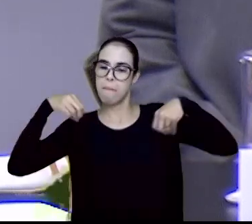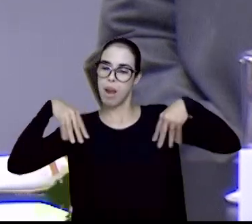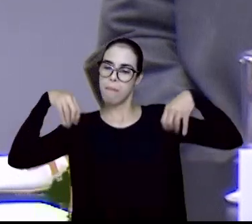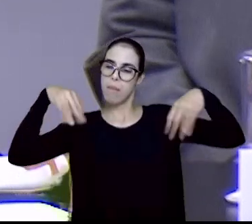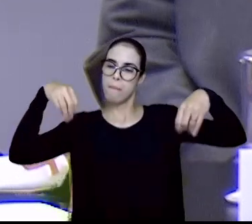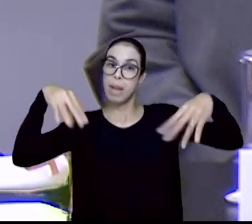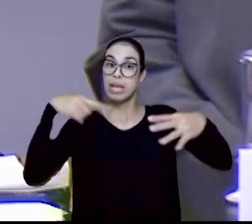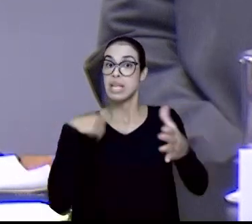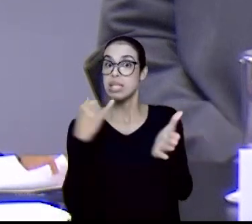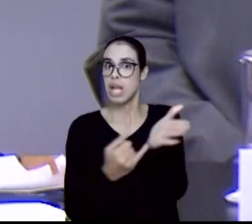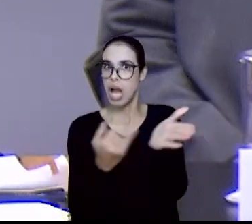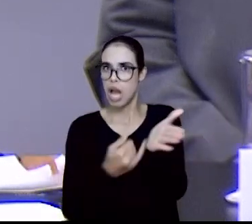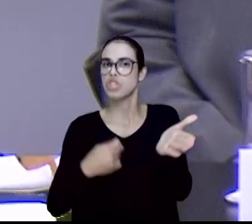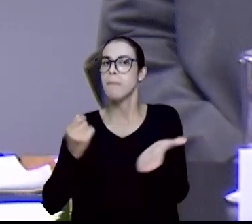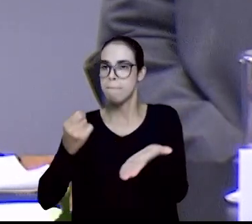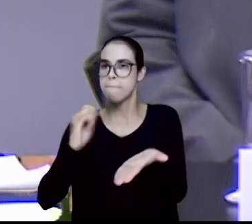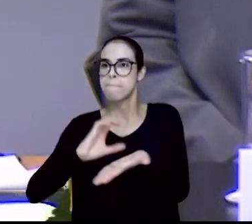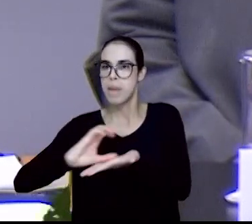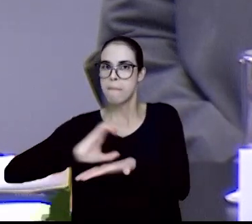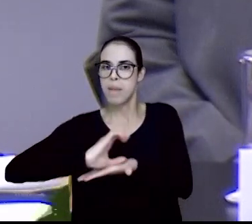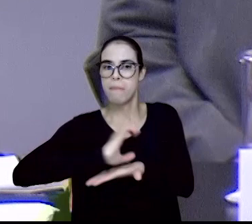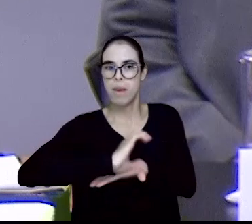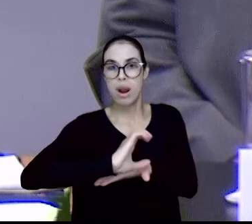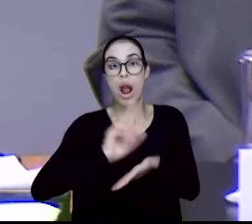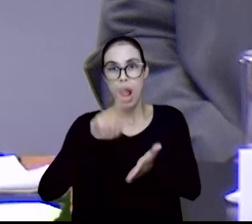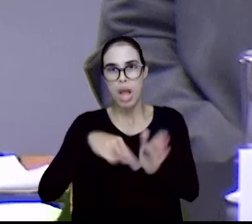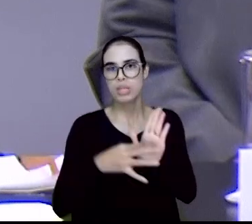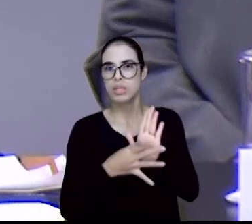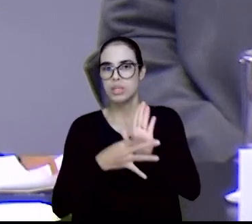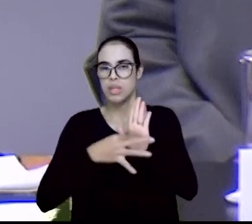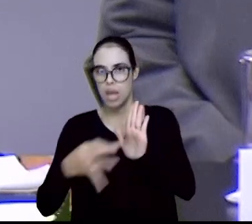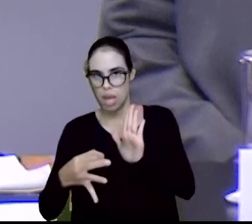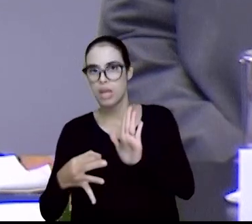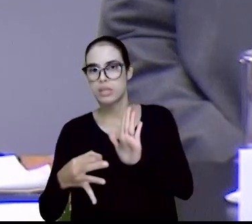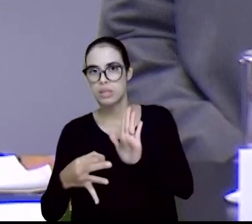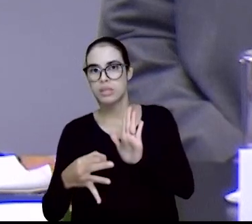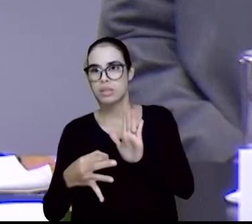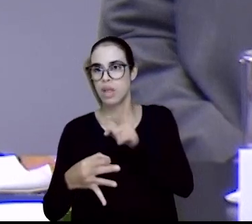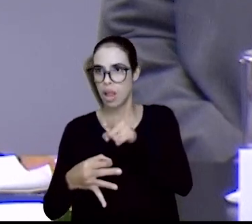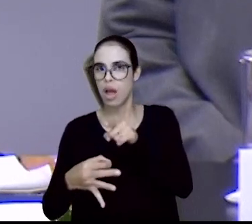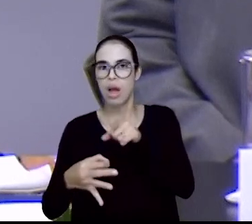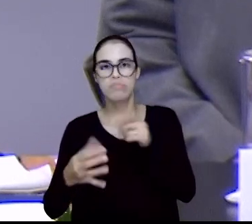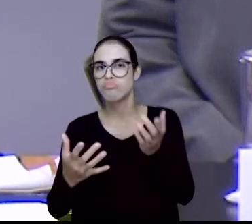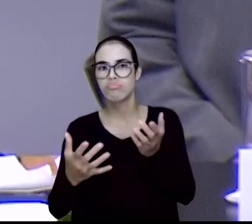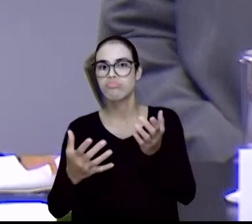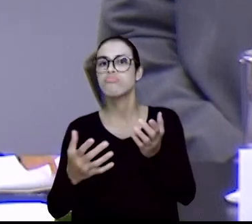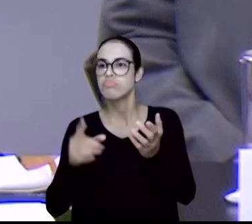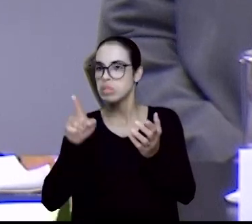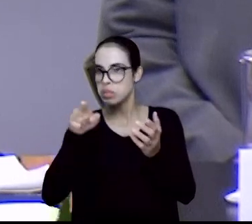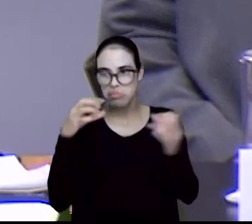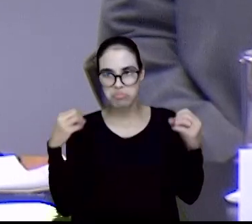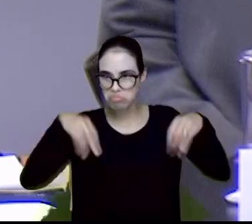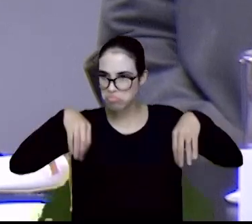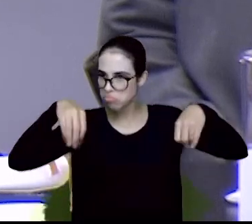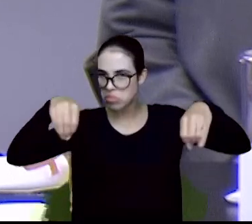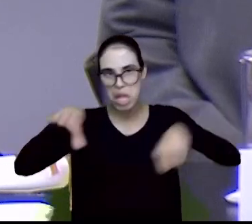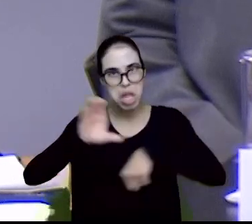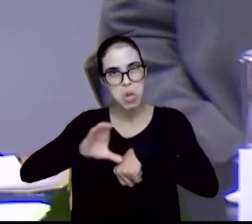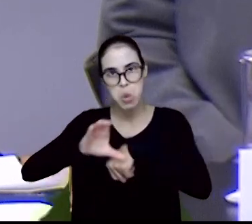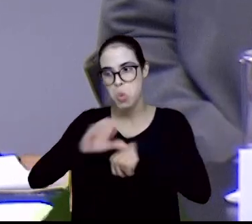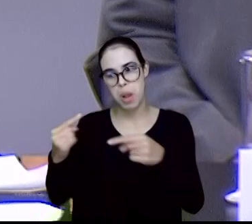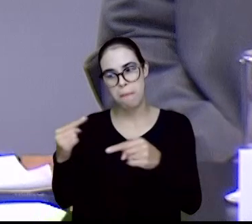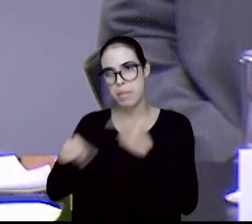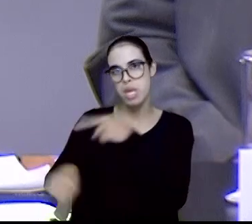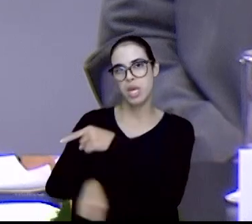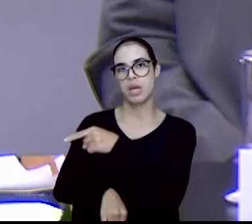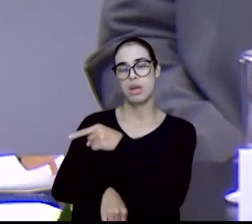como tese a taxa de iluminação do município X é inconstitucional. Você tem que ter uma tese que valha para todos os municípios,